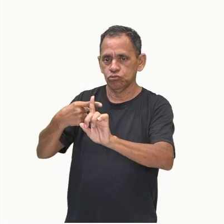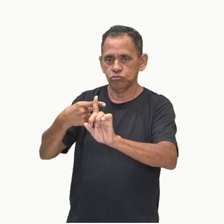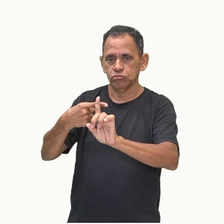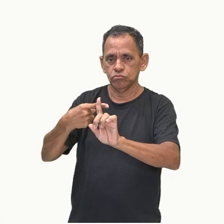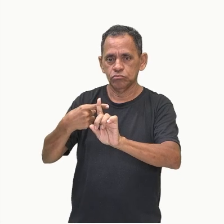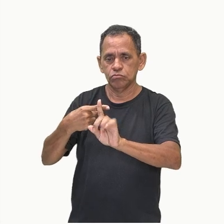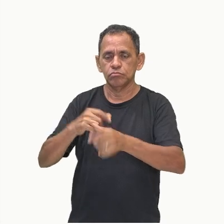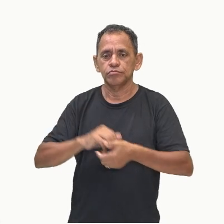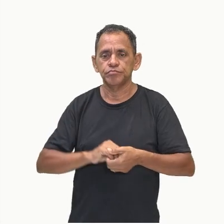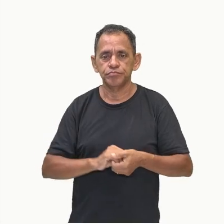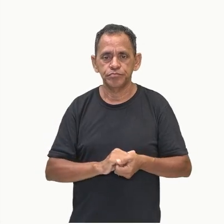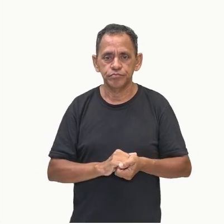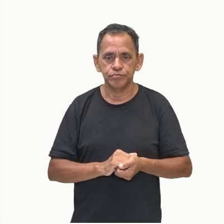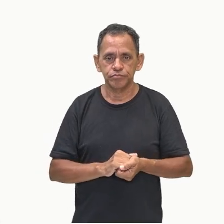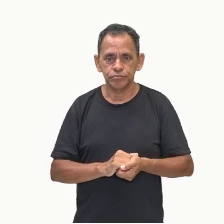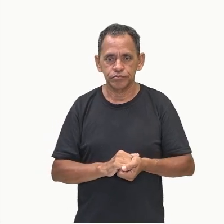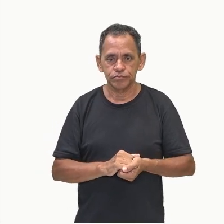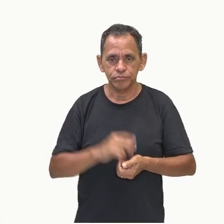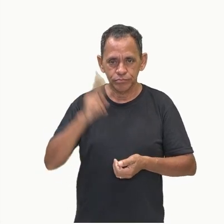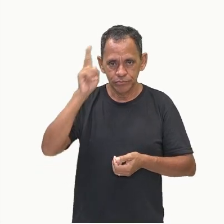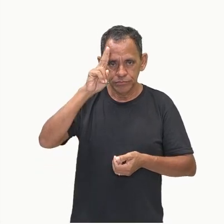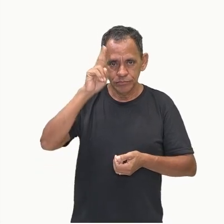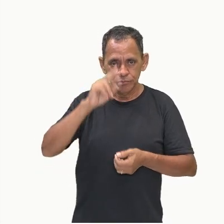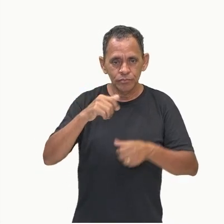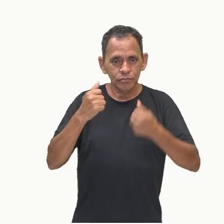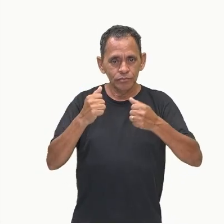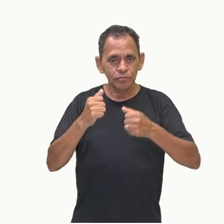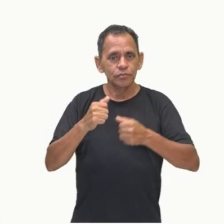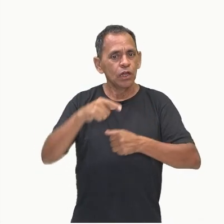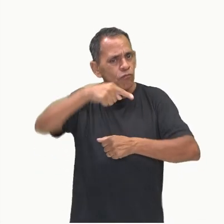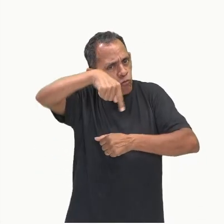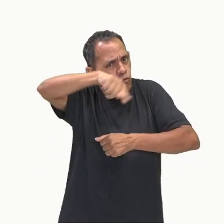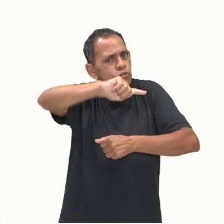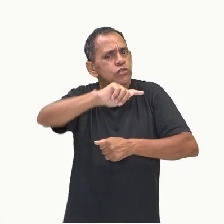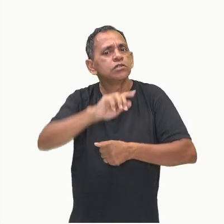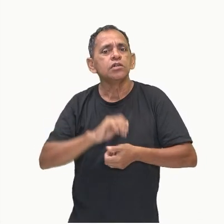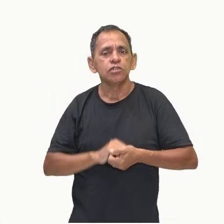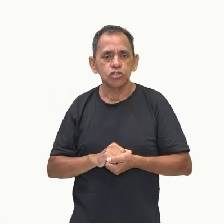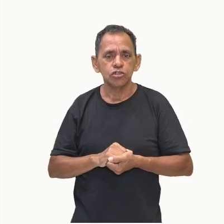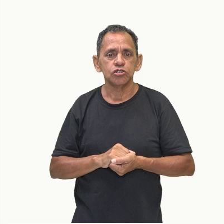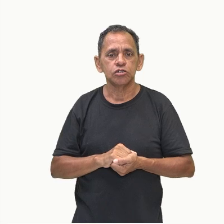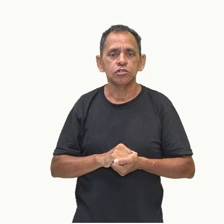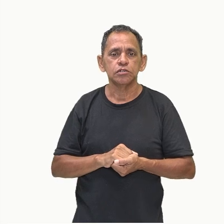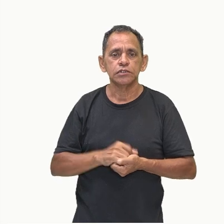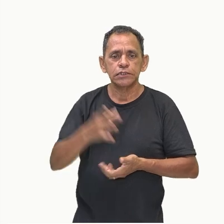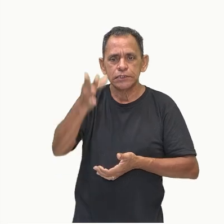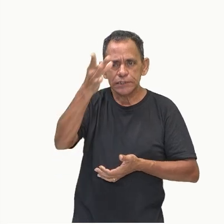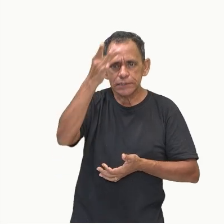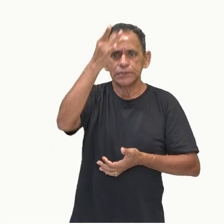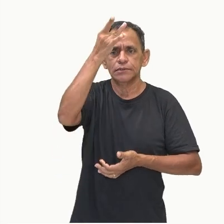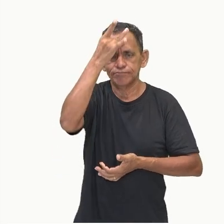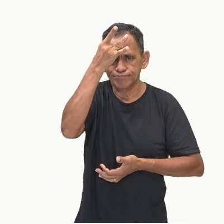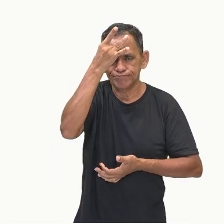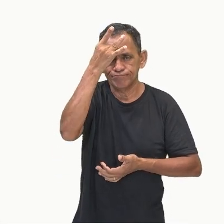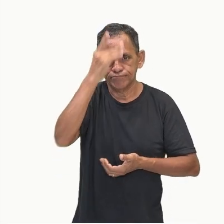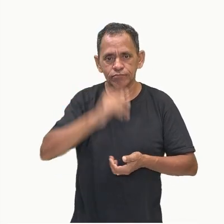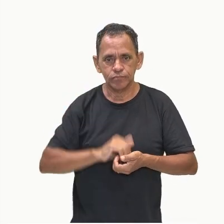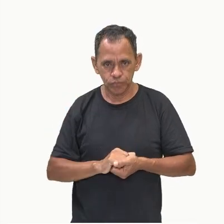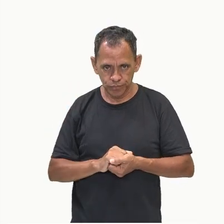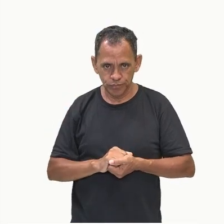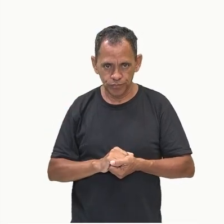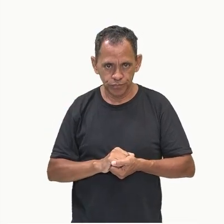isso aí tatua isso aí na na tua mente no teu coração movimento progressivo velocidade positiva e